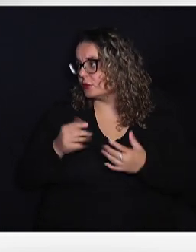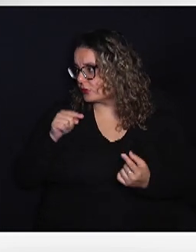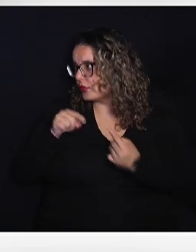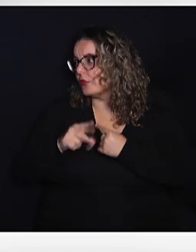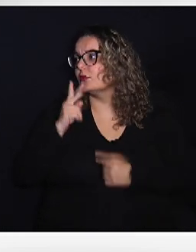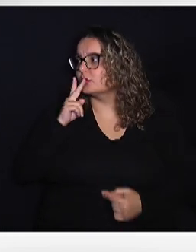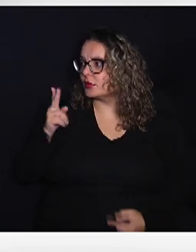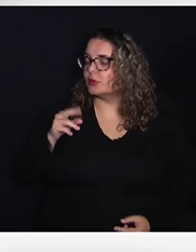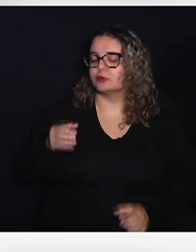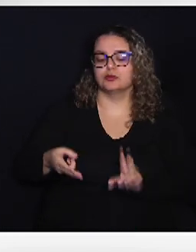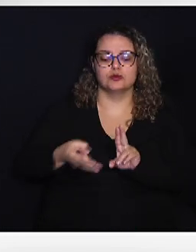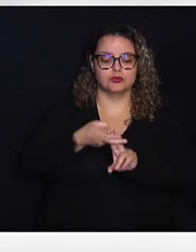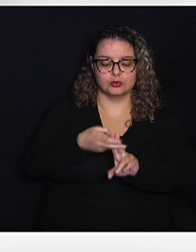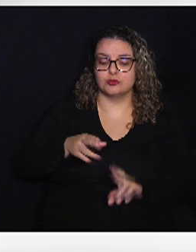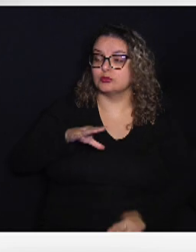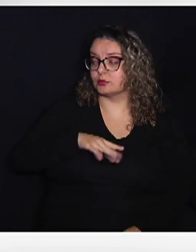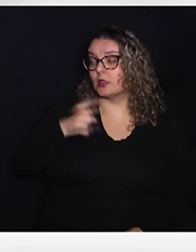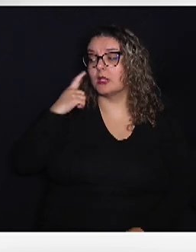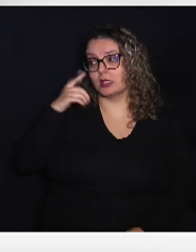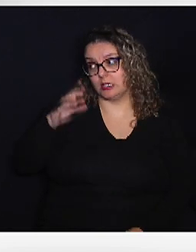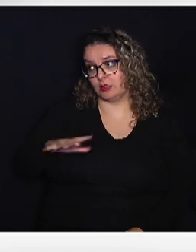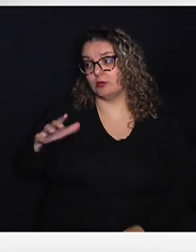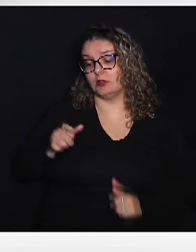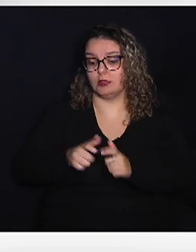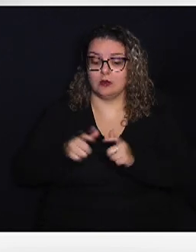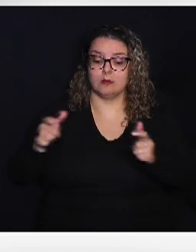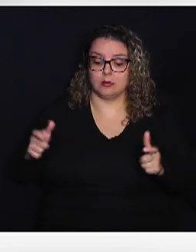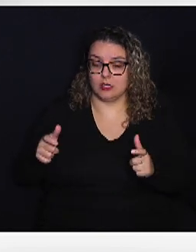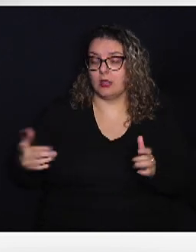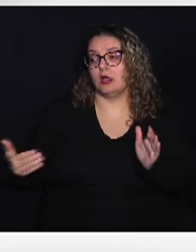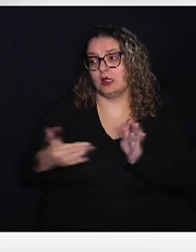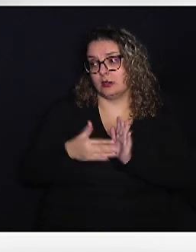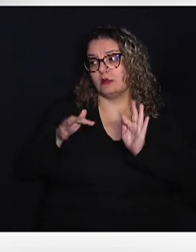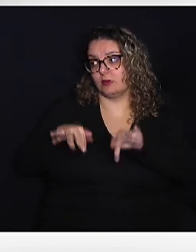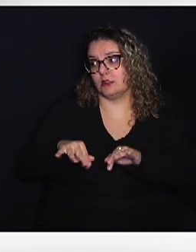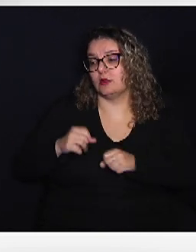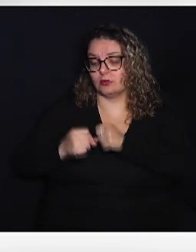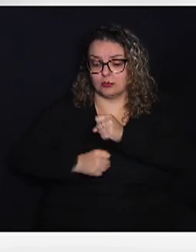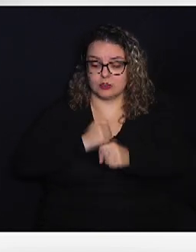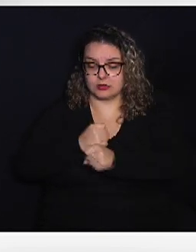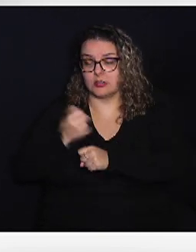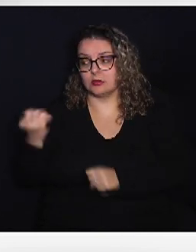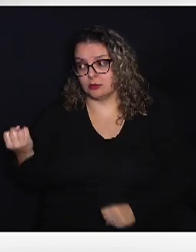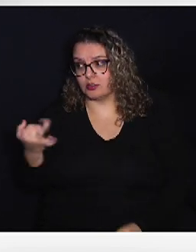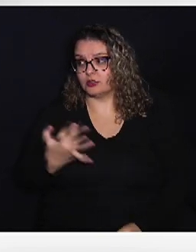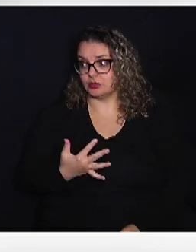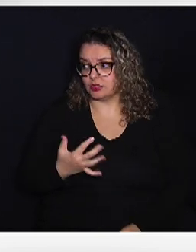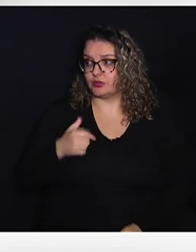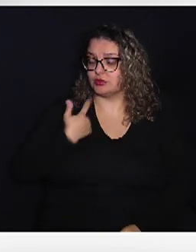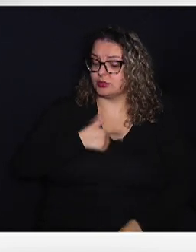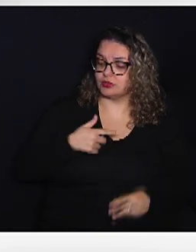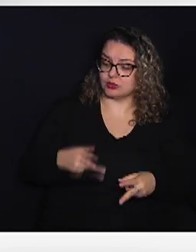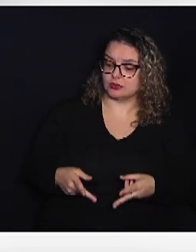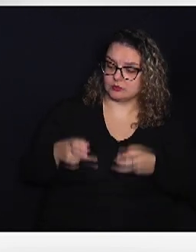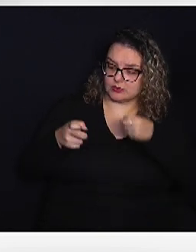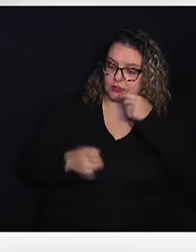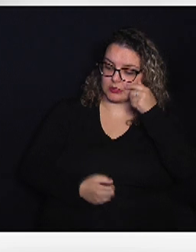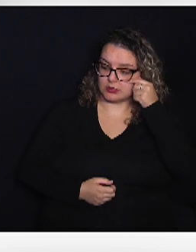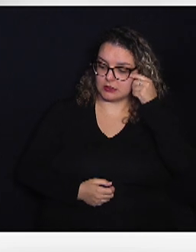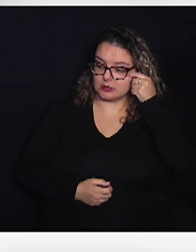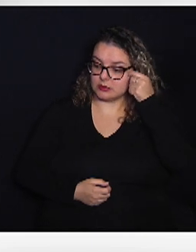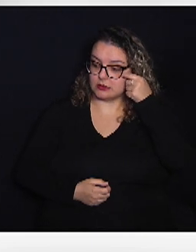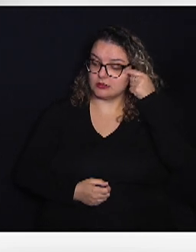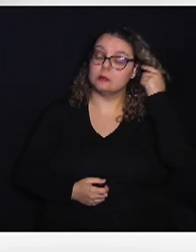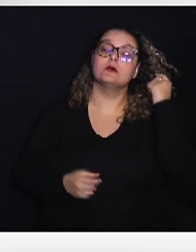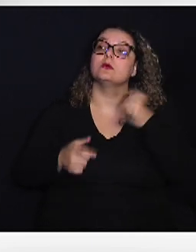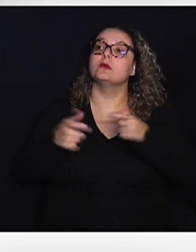no SUS municipal e a ideia é que a gente aumente ainda até o final do ano essa quantidade. E a gente percebe, com o aumento dos